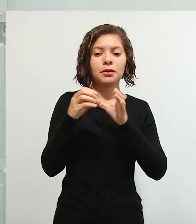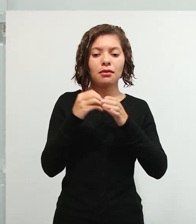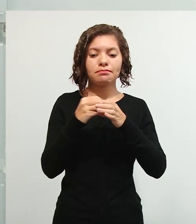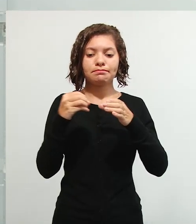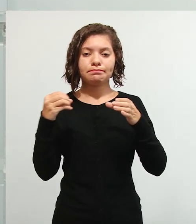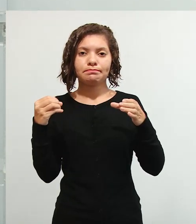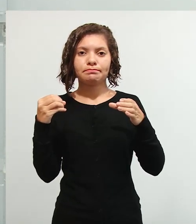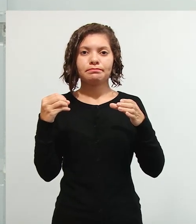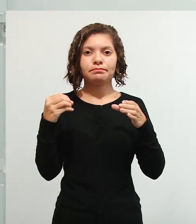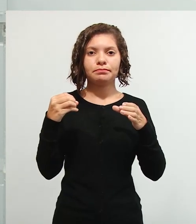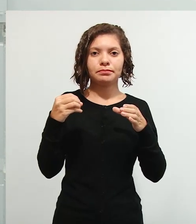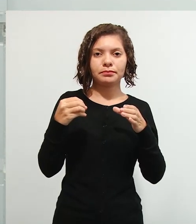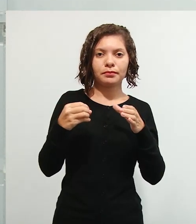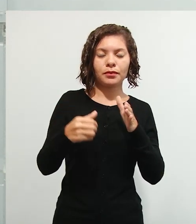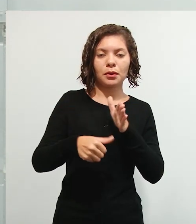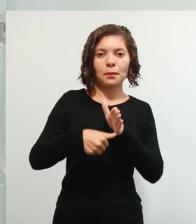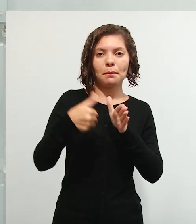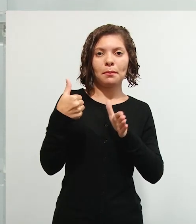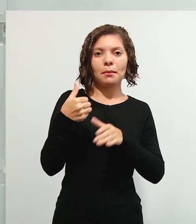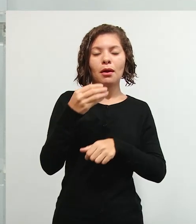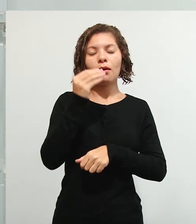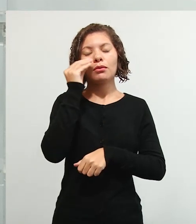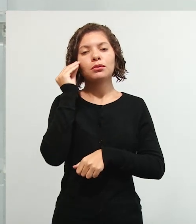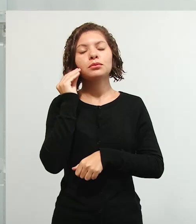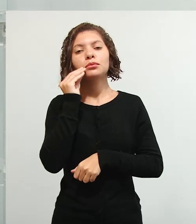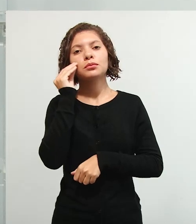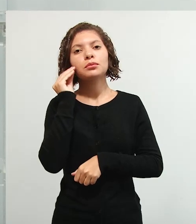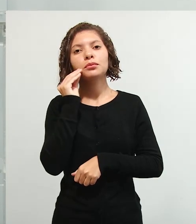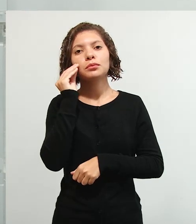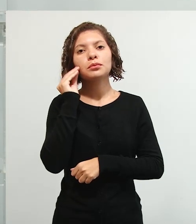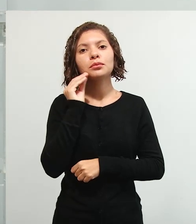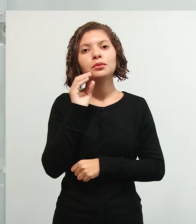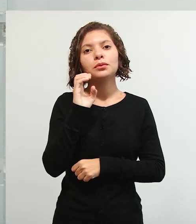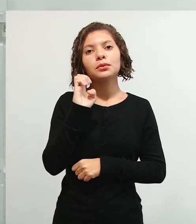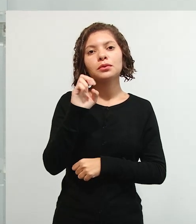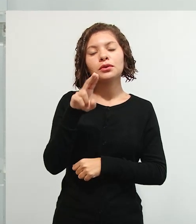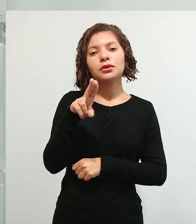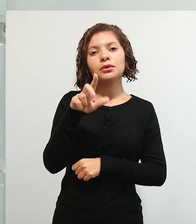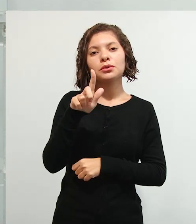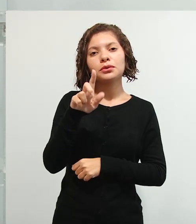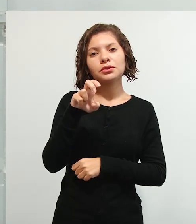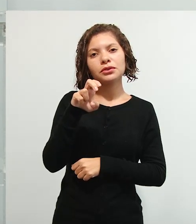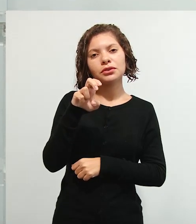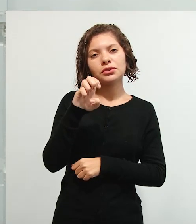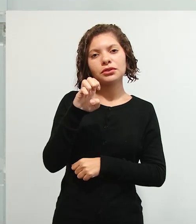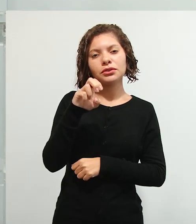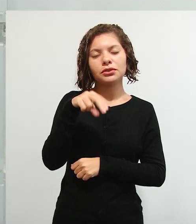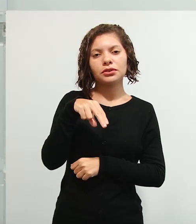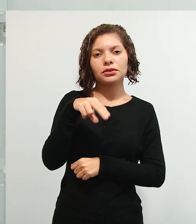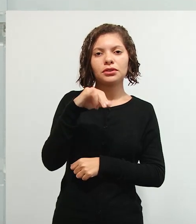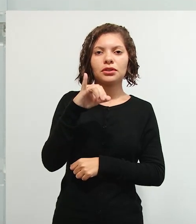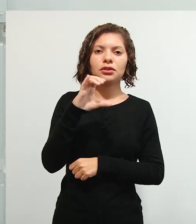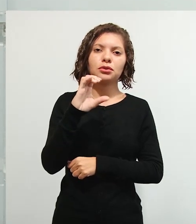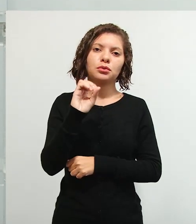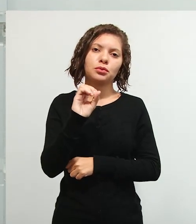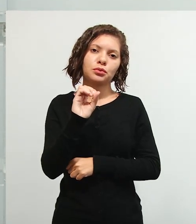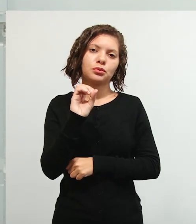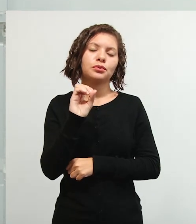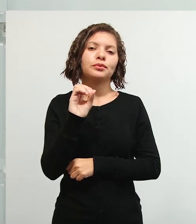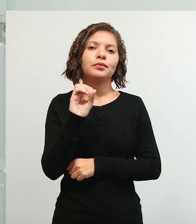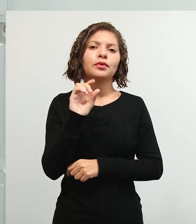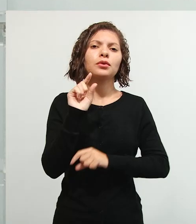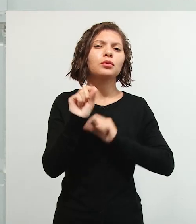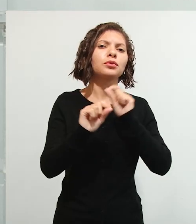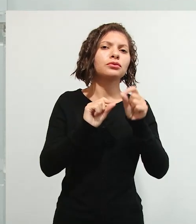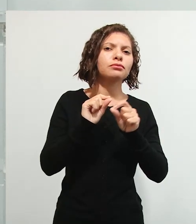racial. Os primeiros experimentos eugênicos no século XX não estão na Alemanha do Terceiro